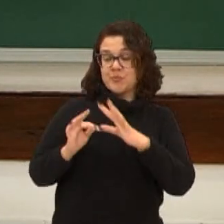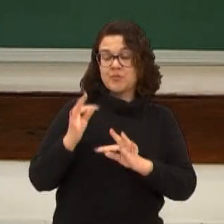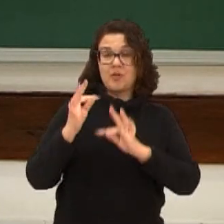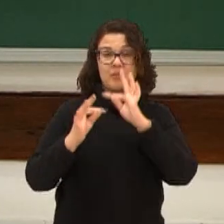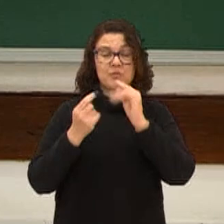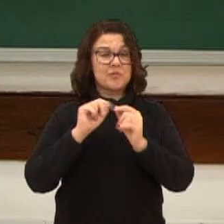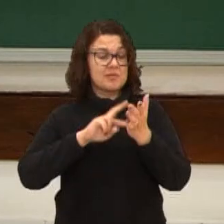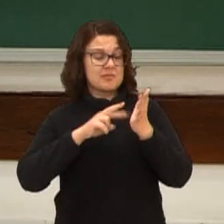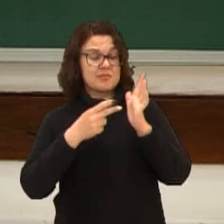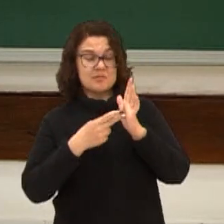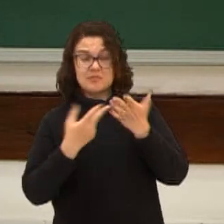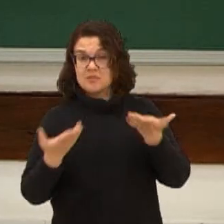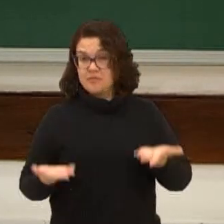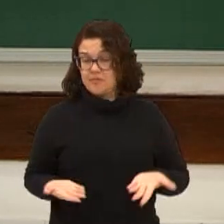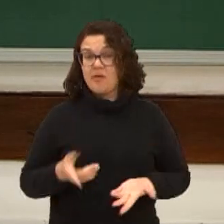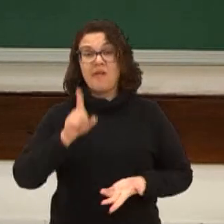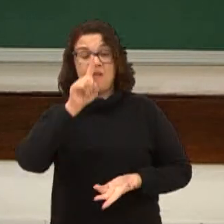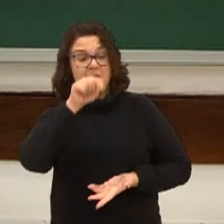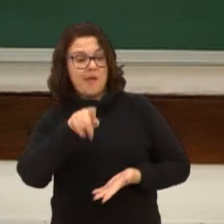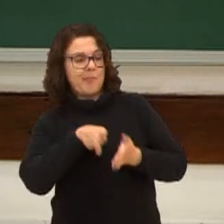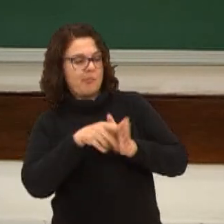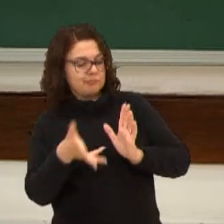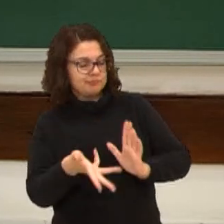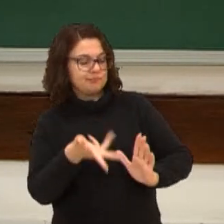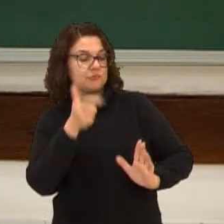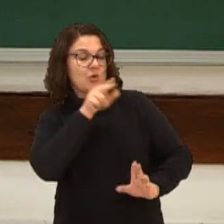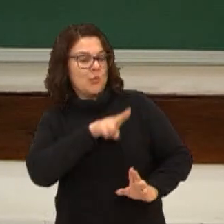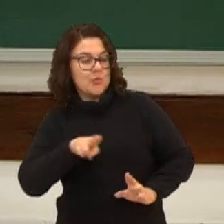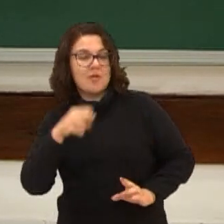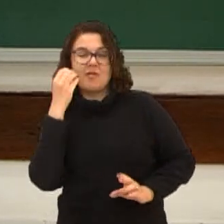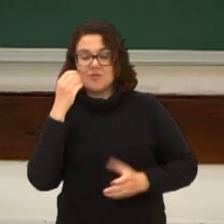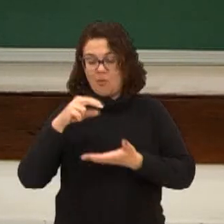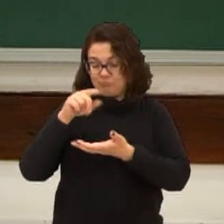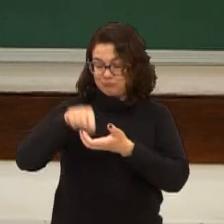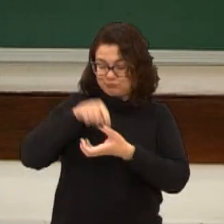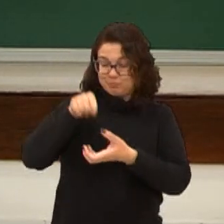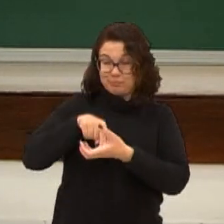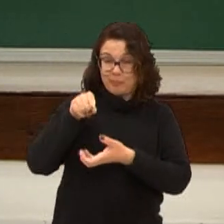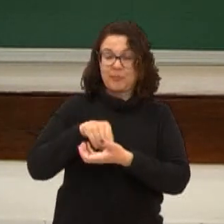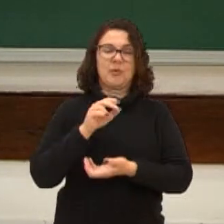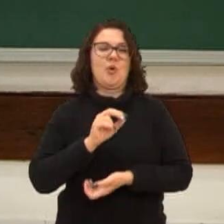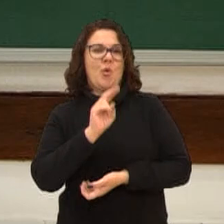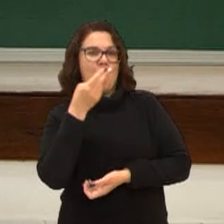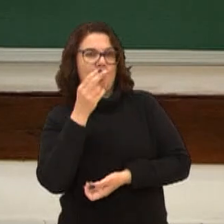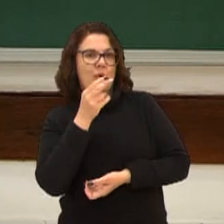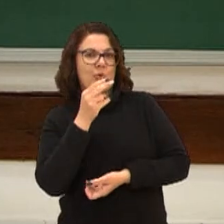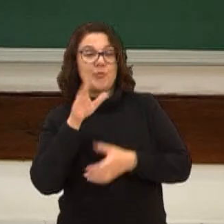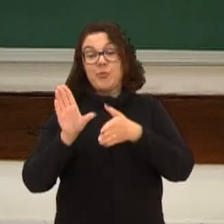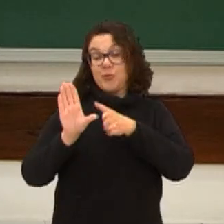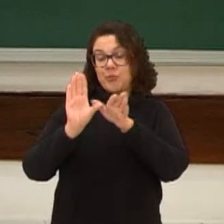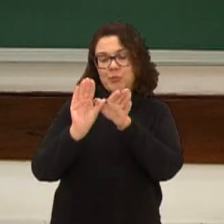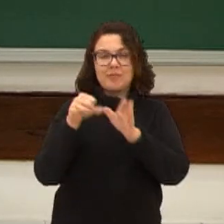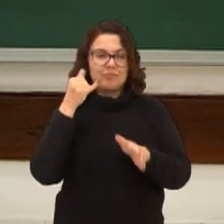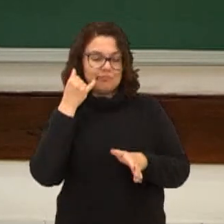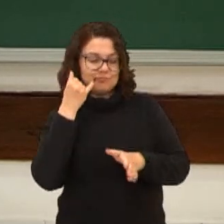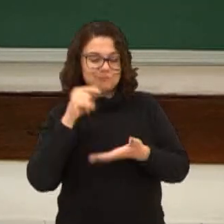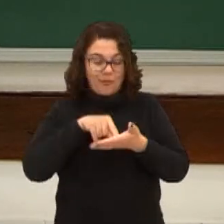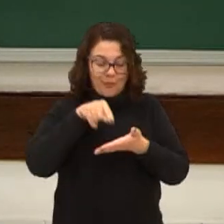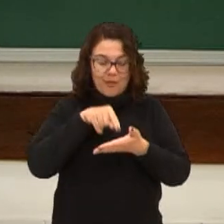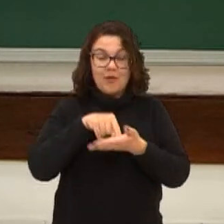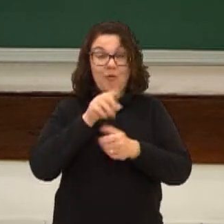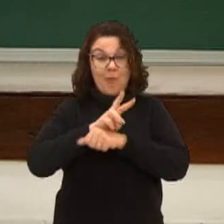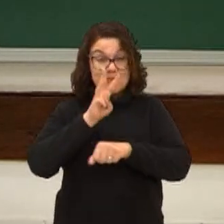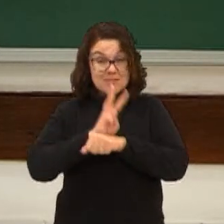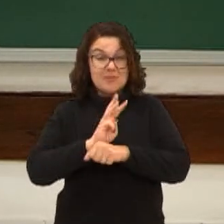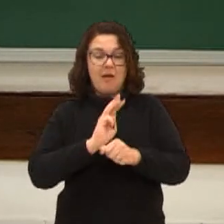tecnologia? Será que seria ter habilidade para mexer no seu celular, para ficar no Twitter o dia inteiro, no